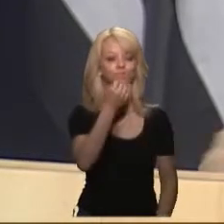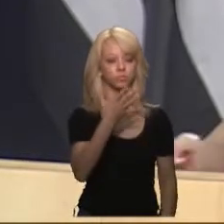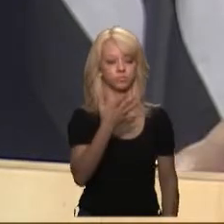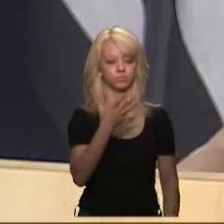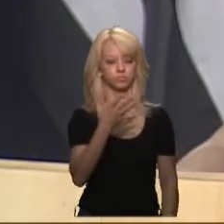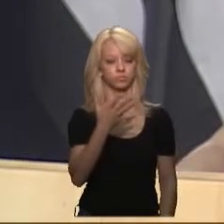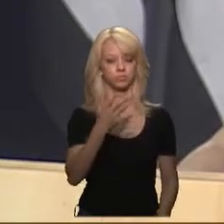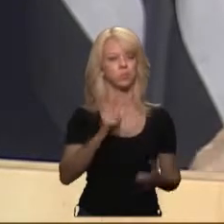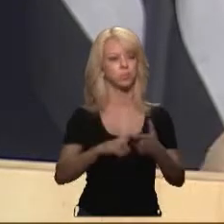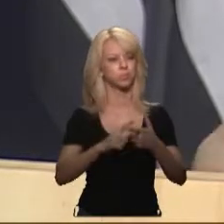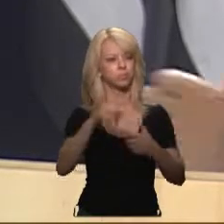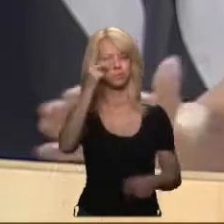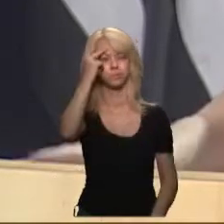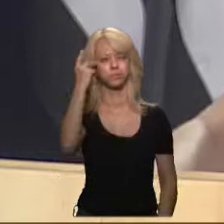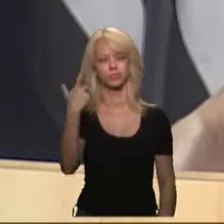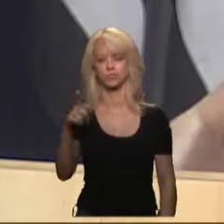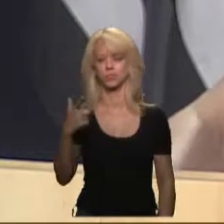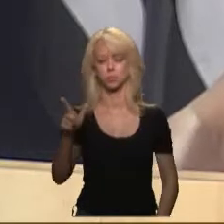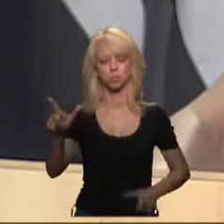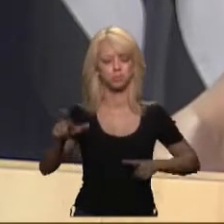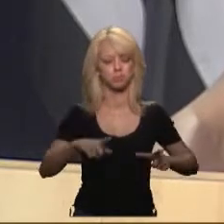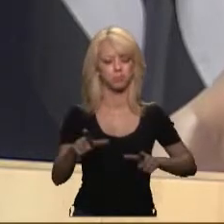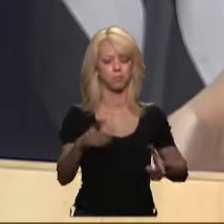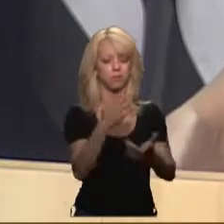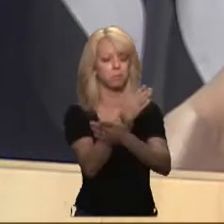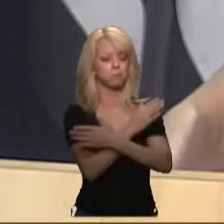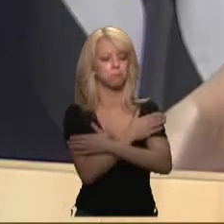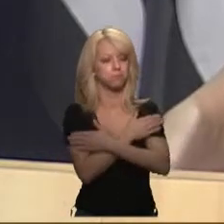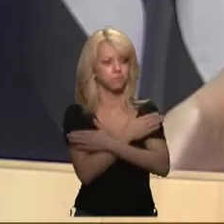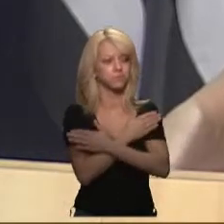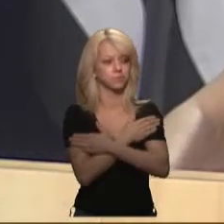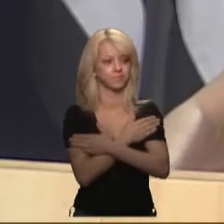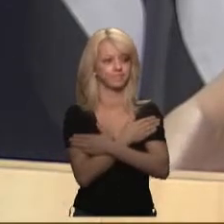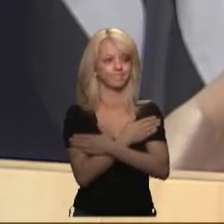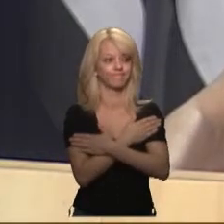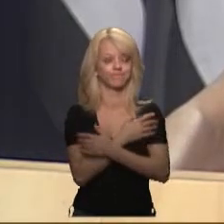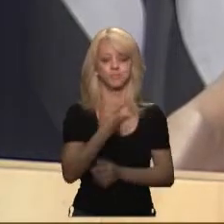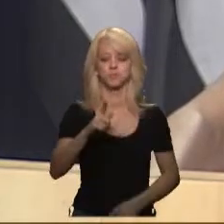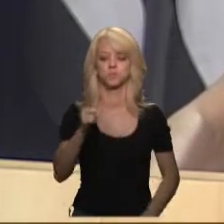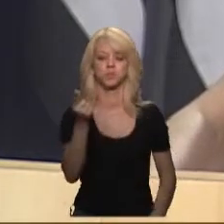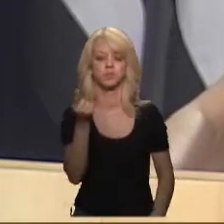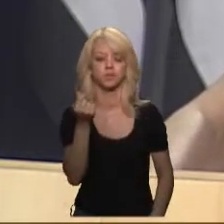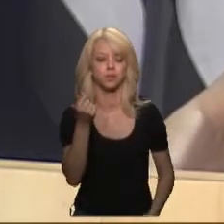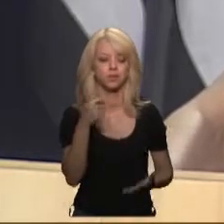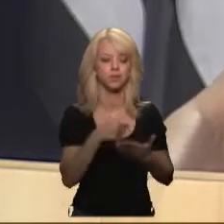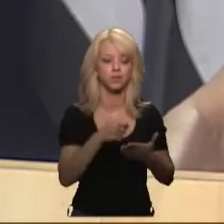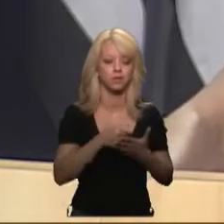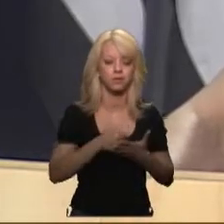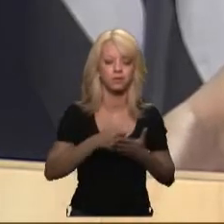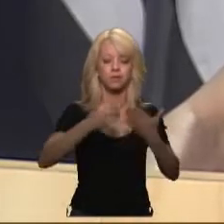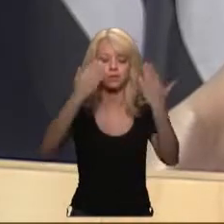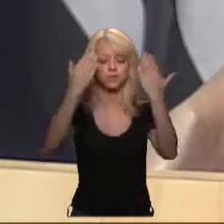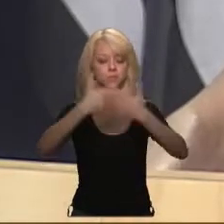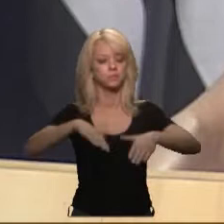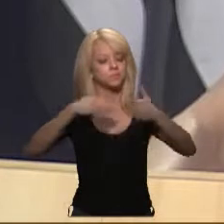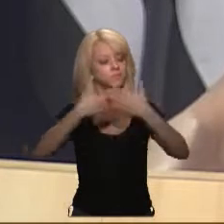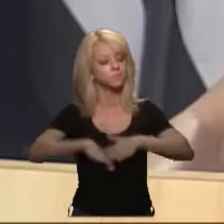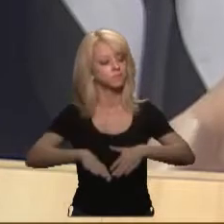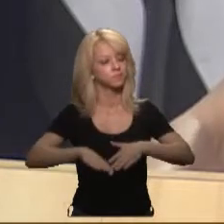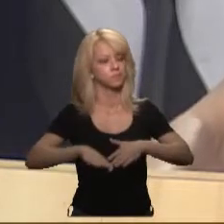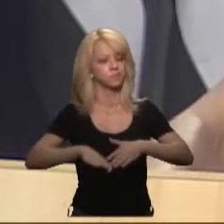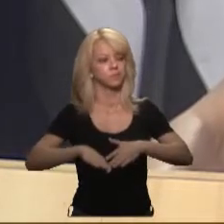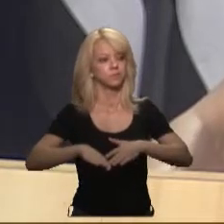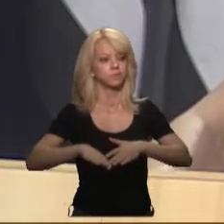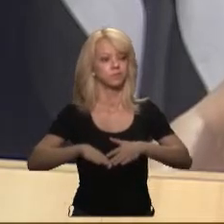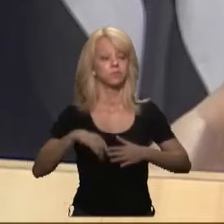está desempregada quer se inscrever no concurso e não pode, muitas vezes não pode. Como já foi dito nessa